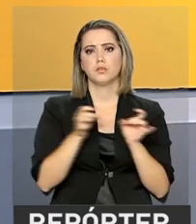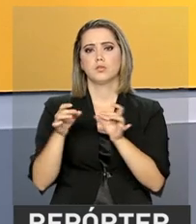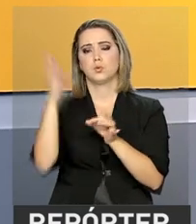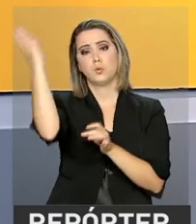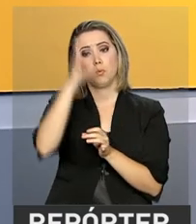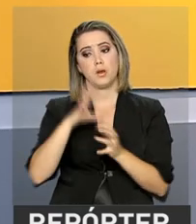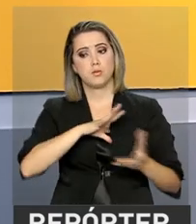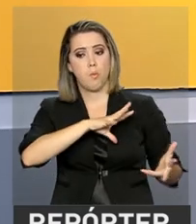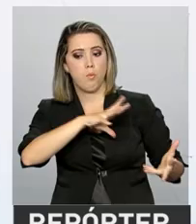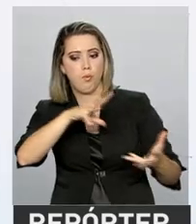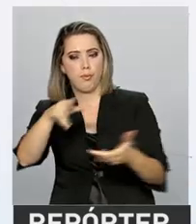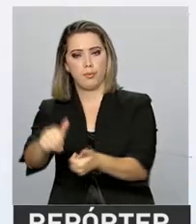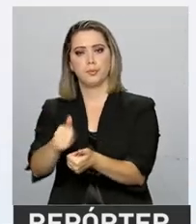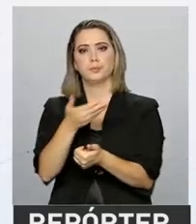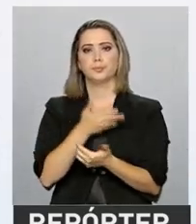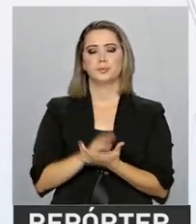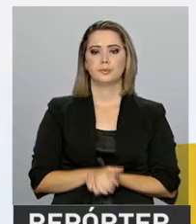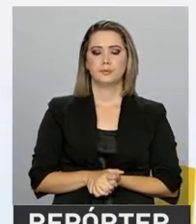para o mundo